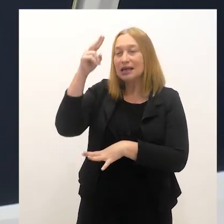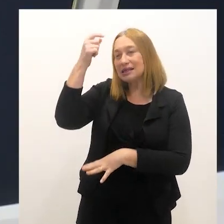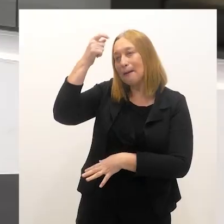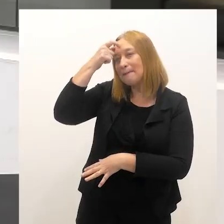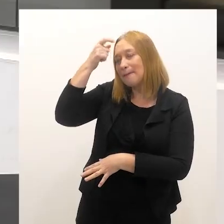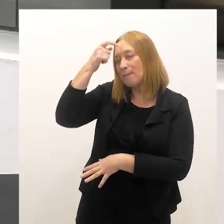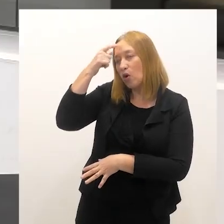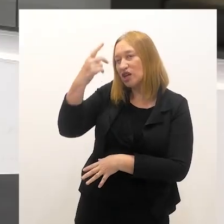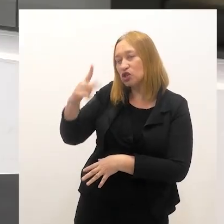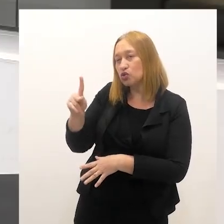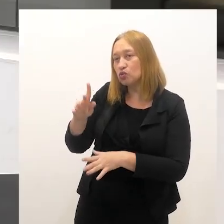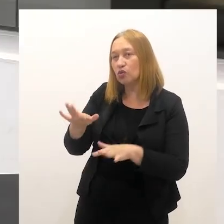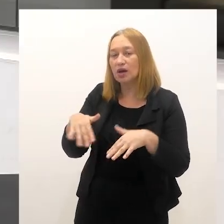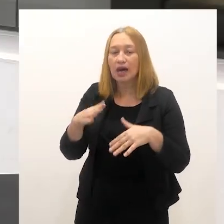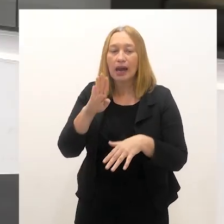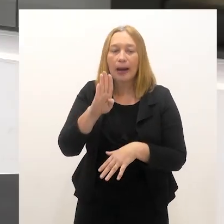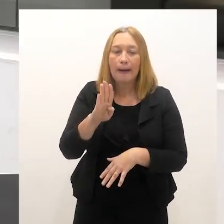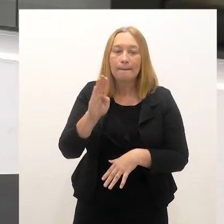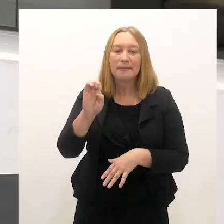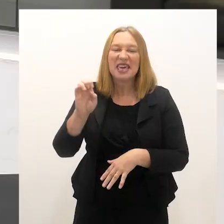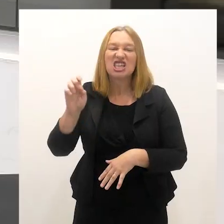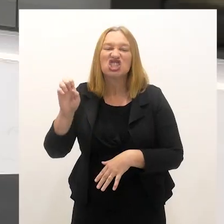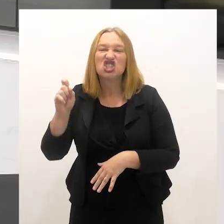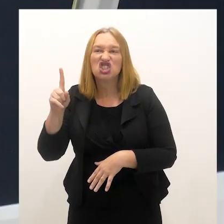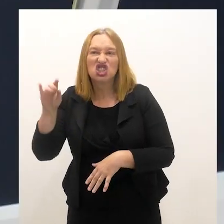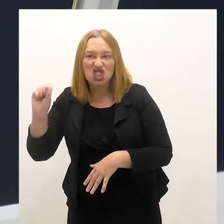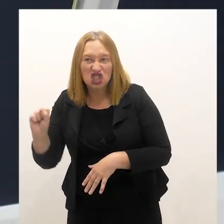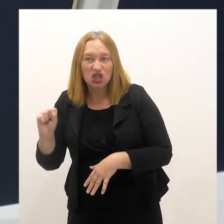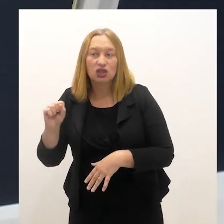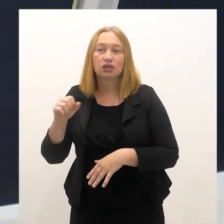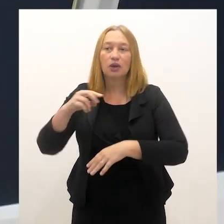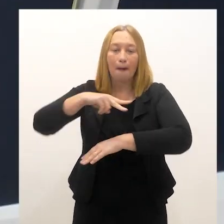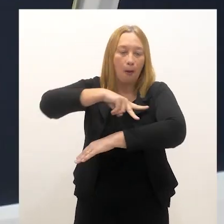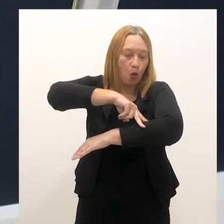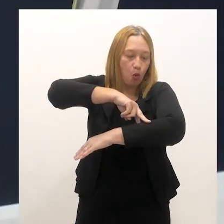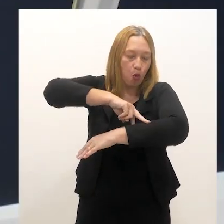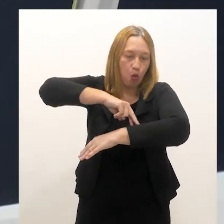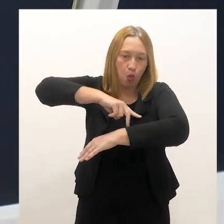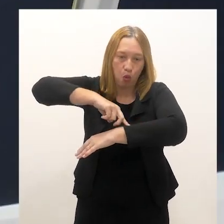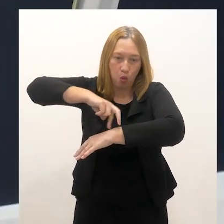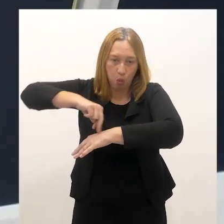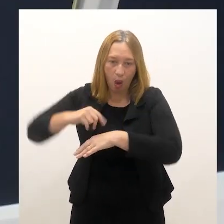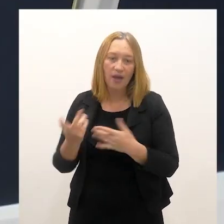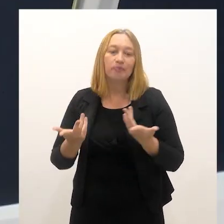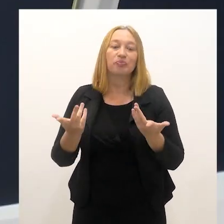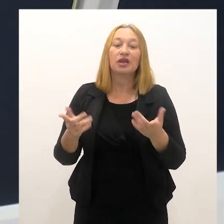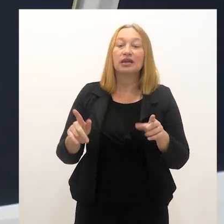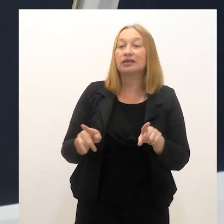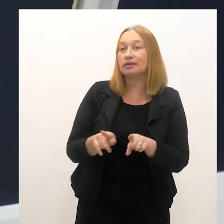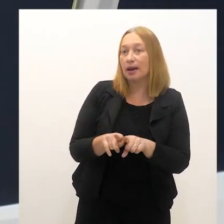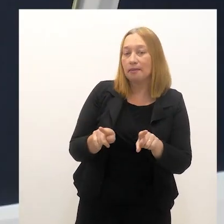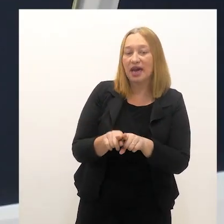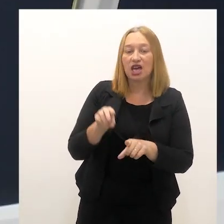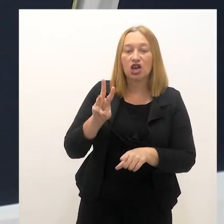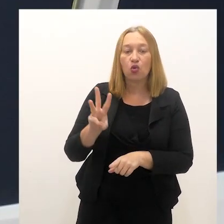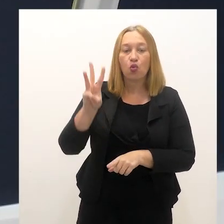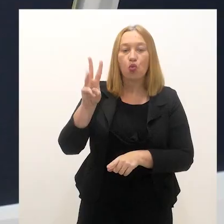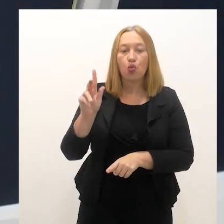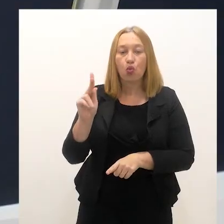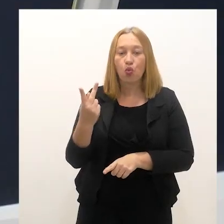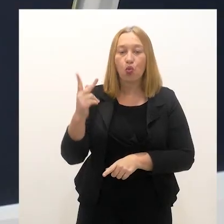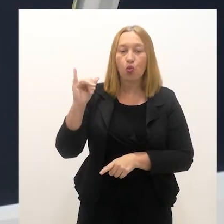vem nessa memória afetiva aí? Bee Gees? Ah, vem Bee Gees, vem Michael Jackson, vem Whitney